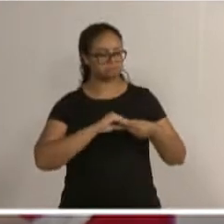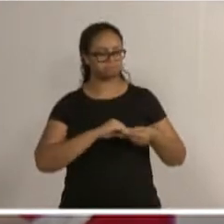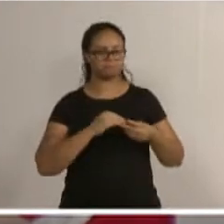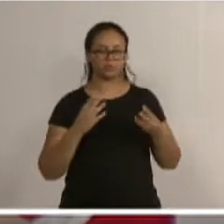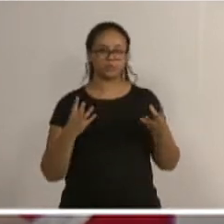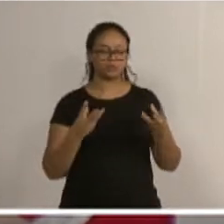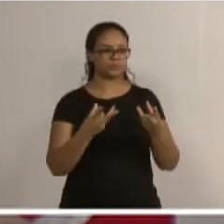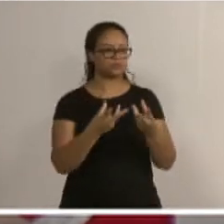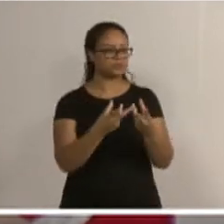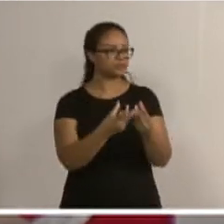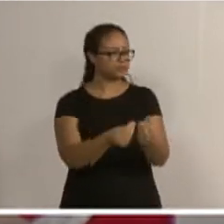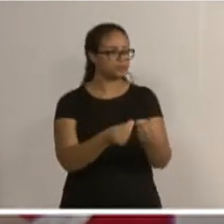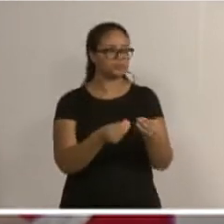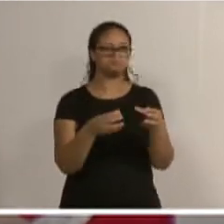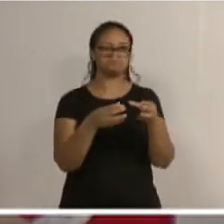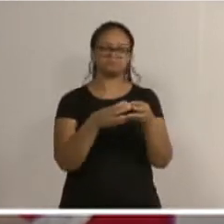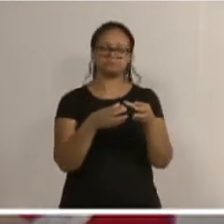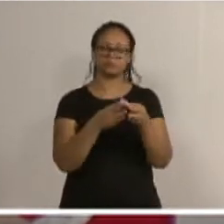Legislativo Blumenauense,